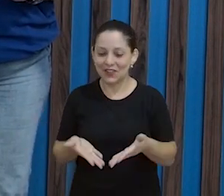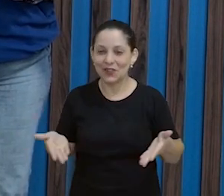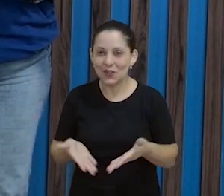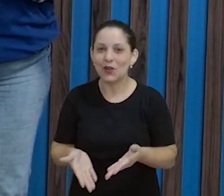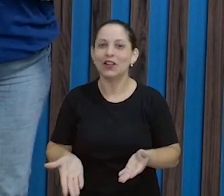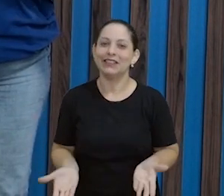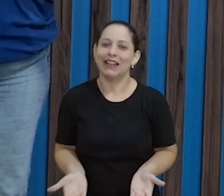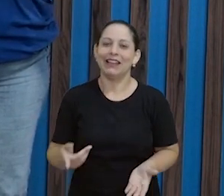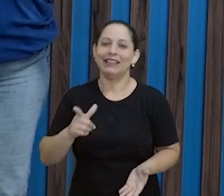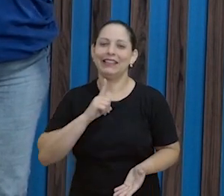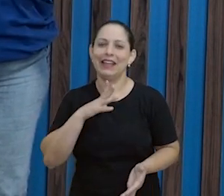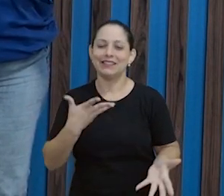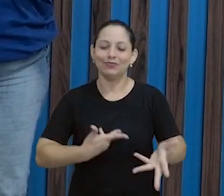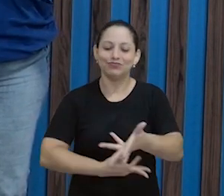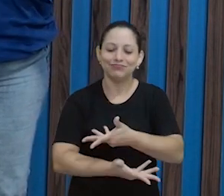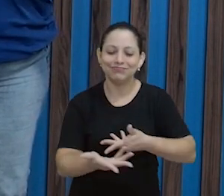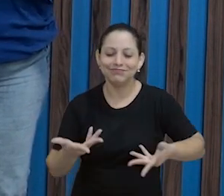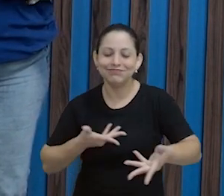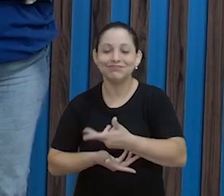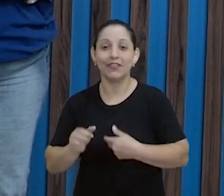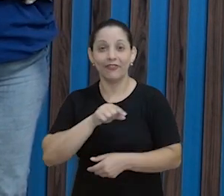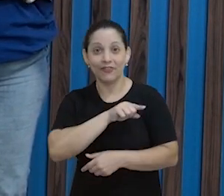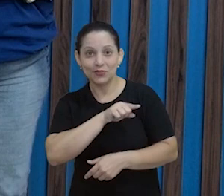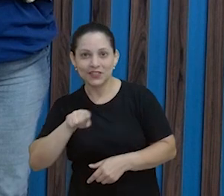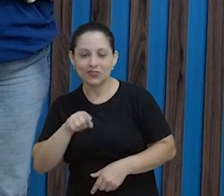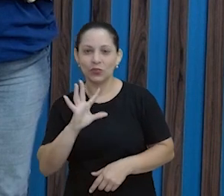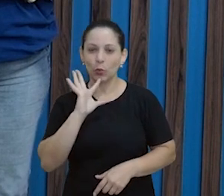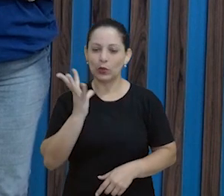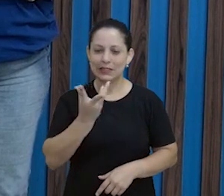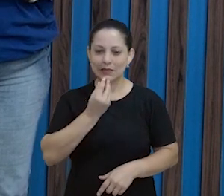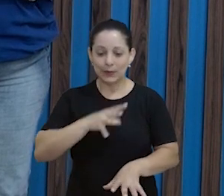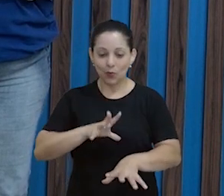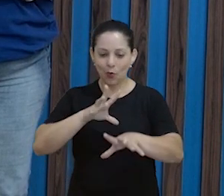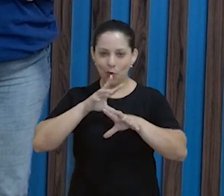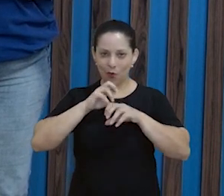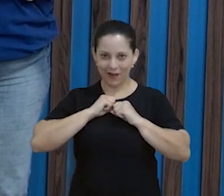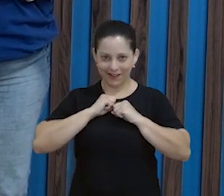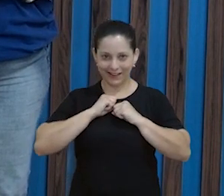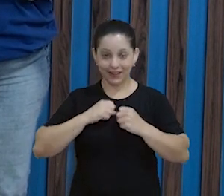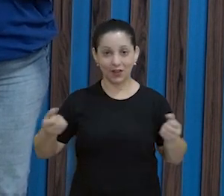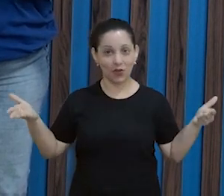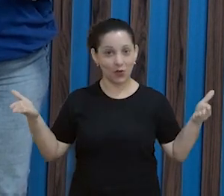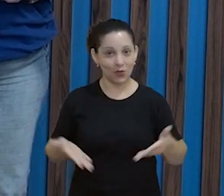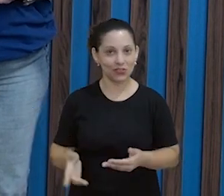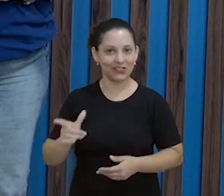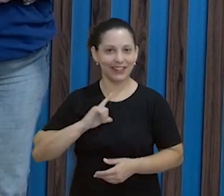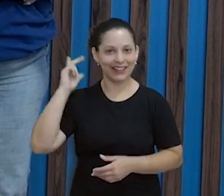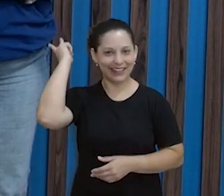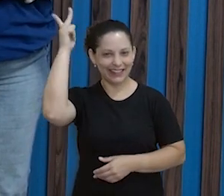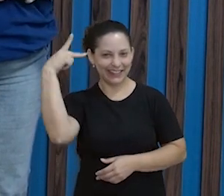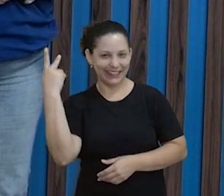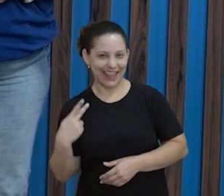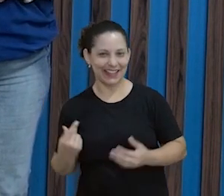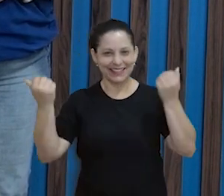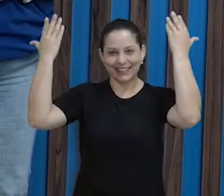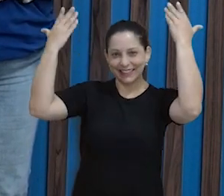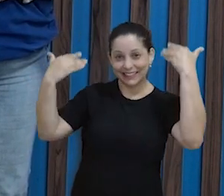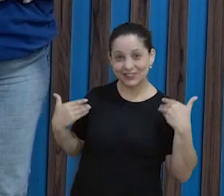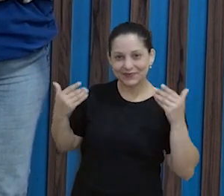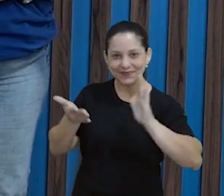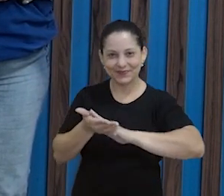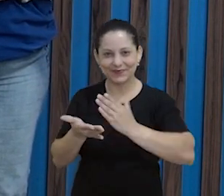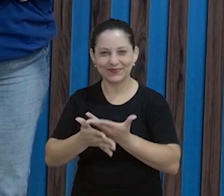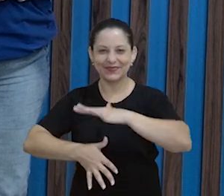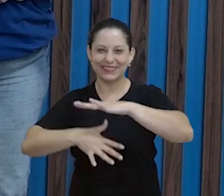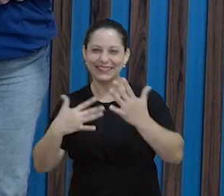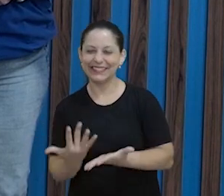para frente, né, para vocês absorverem esse conhecimento, estou aqui hoje com Késia, nossa intérprete de